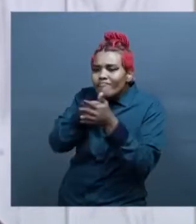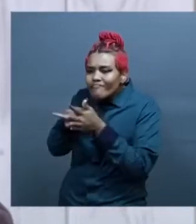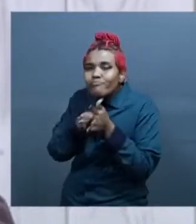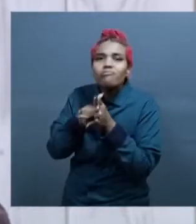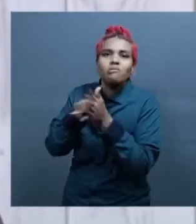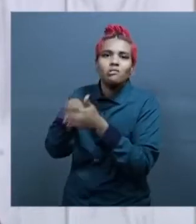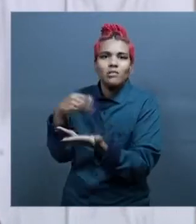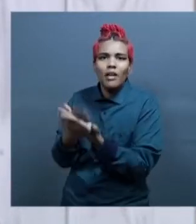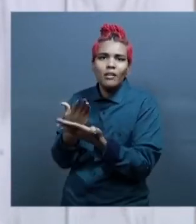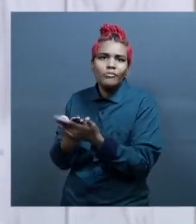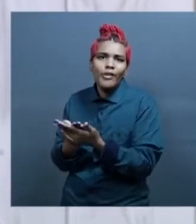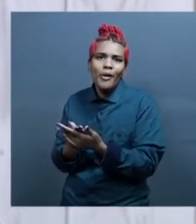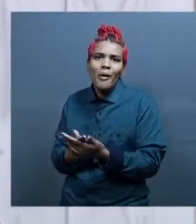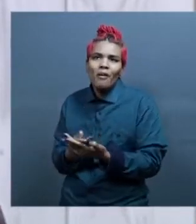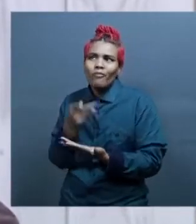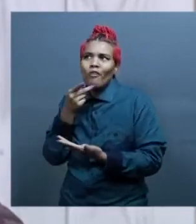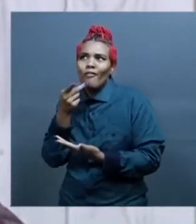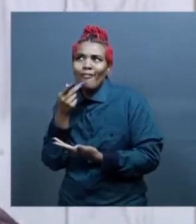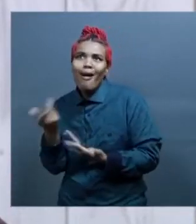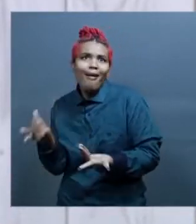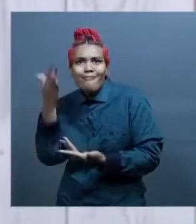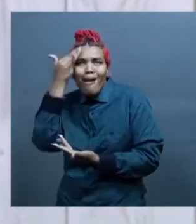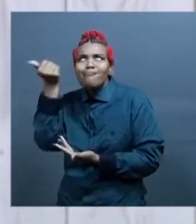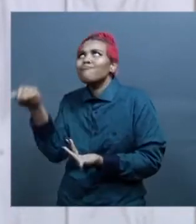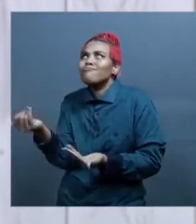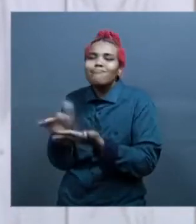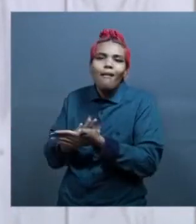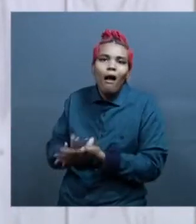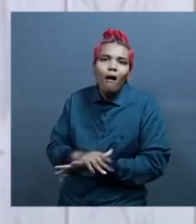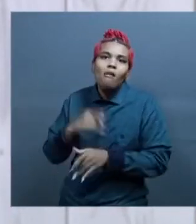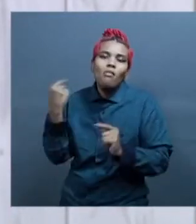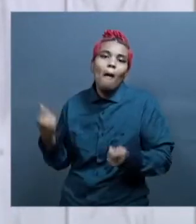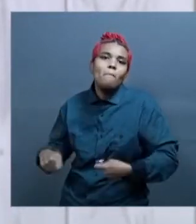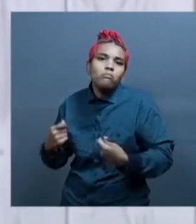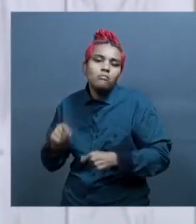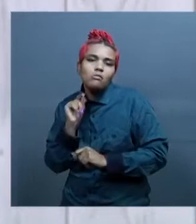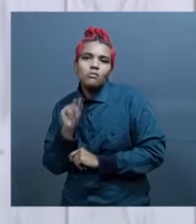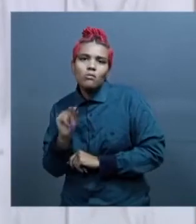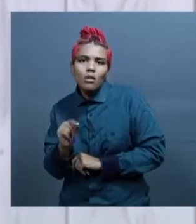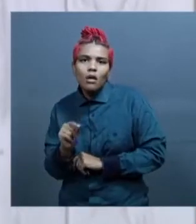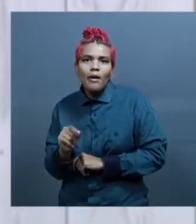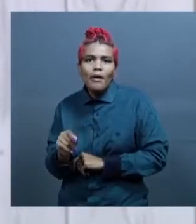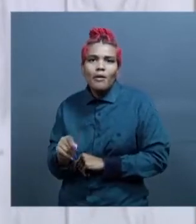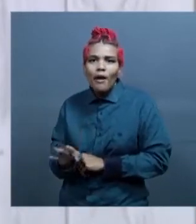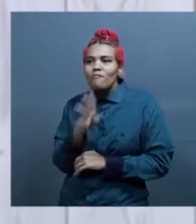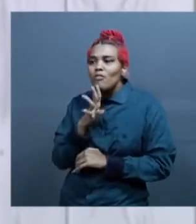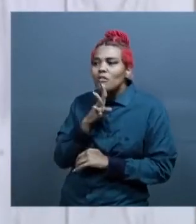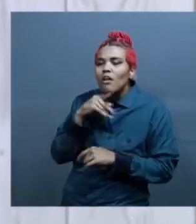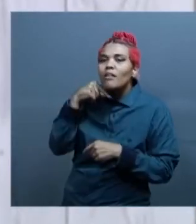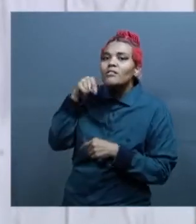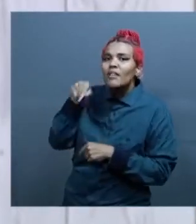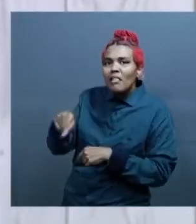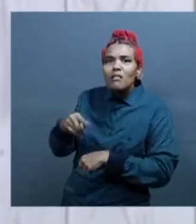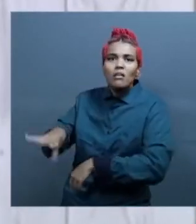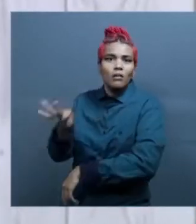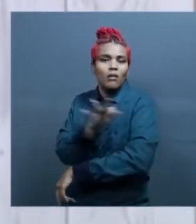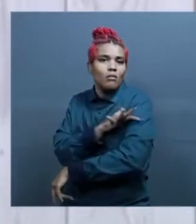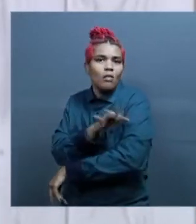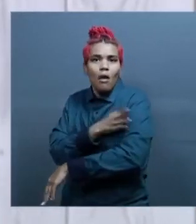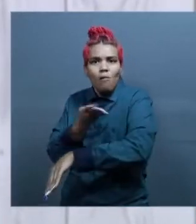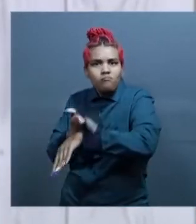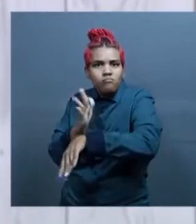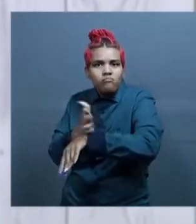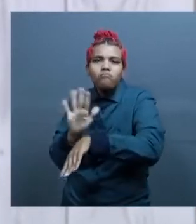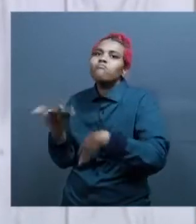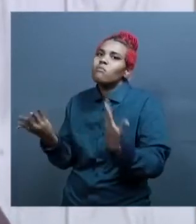alegar ignorância o que precisa é fazer com que o conhecimento técnico já produzido que nós temos